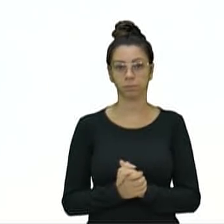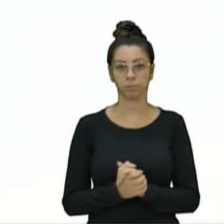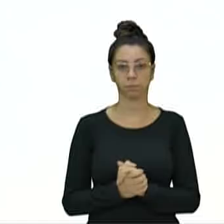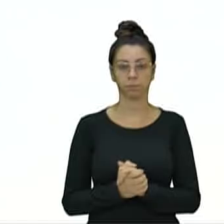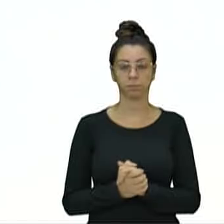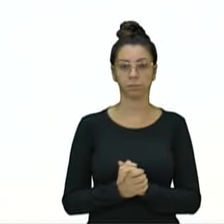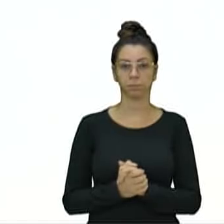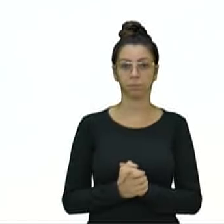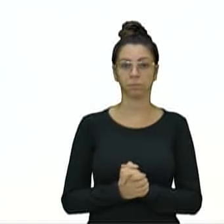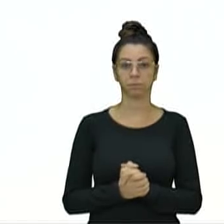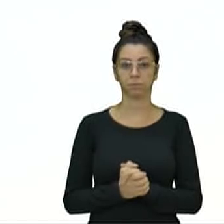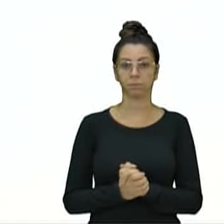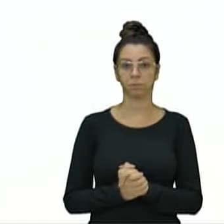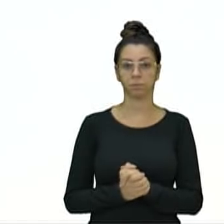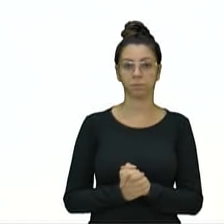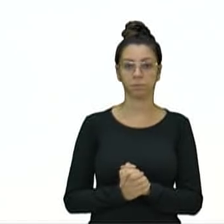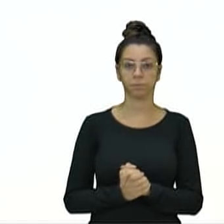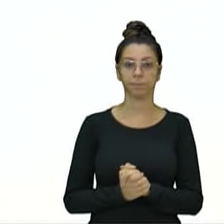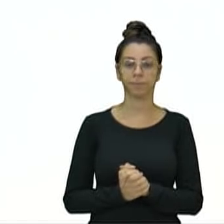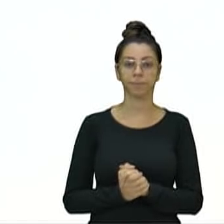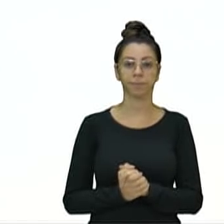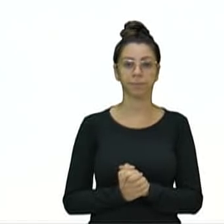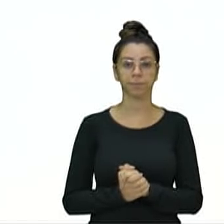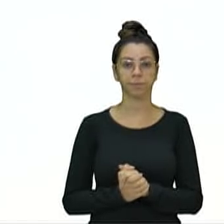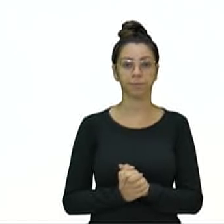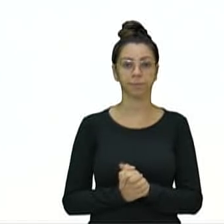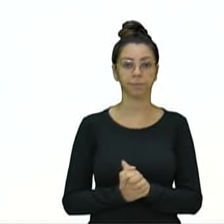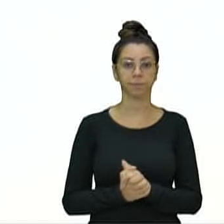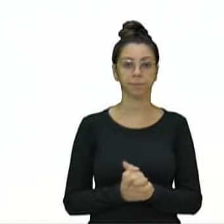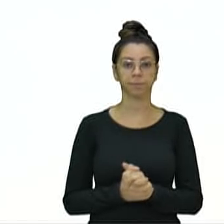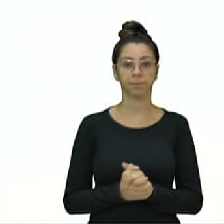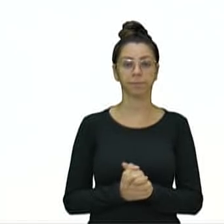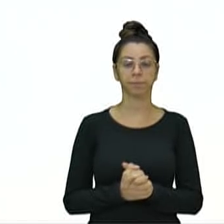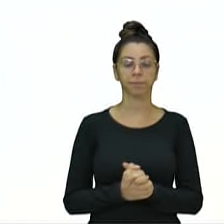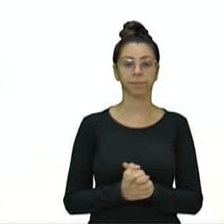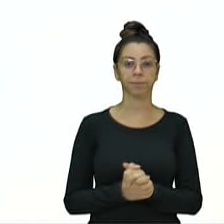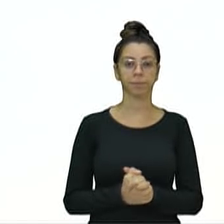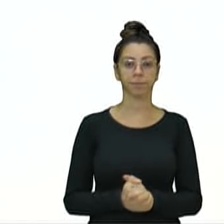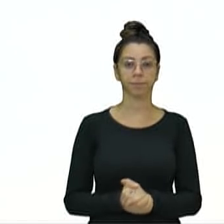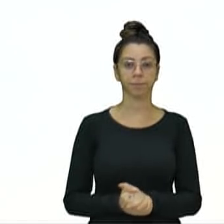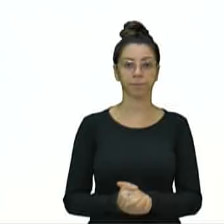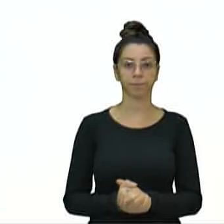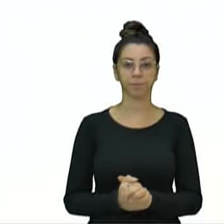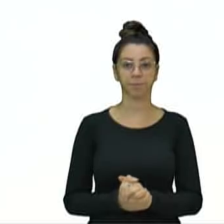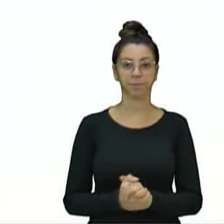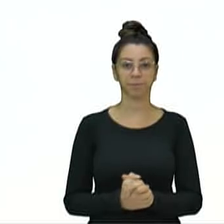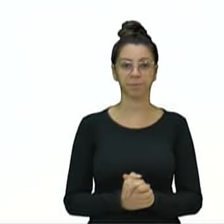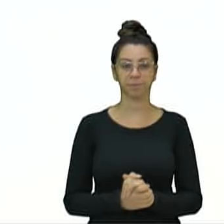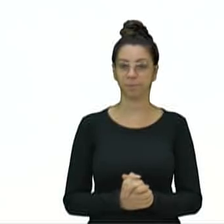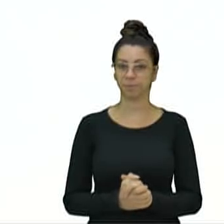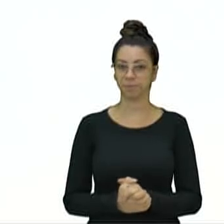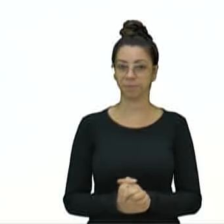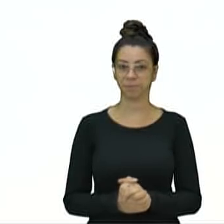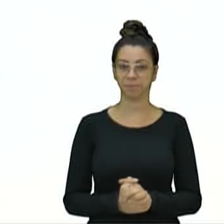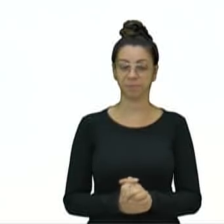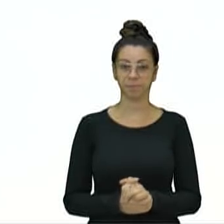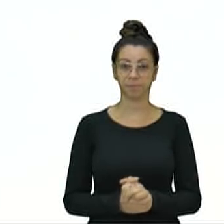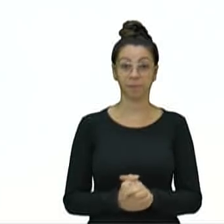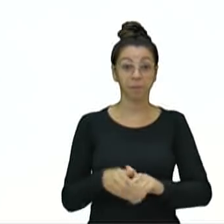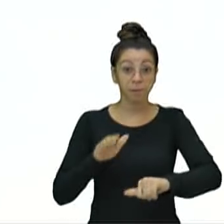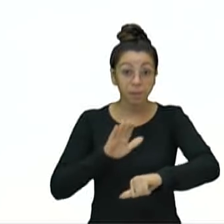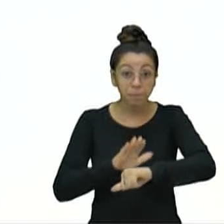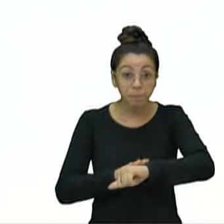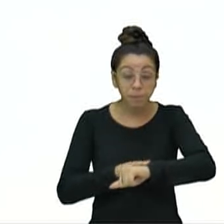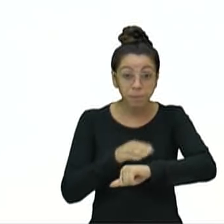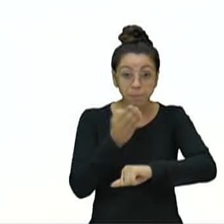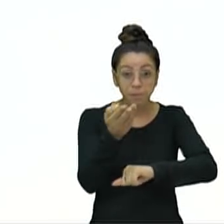bad. To improve the weather, he or she looked for cats and curling them. Vou dar um tempinho então